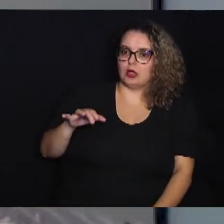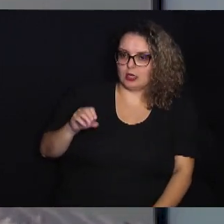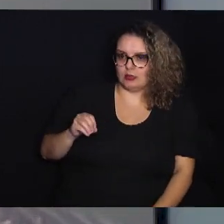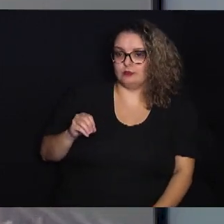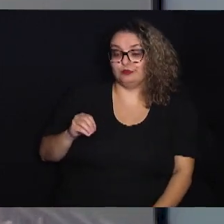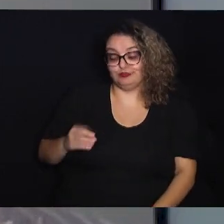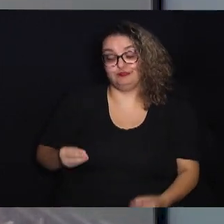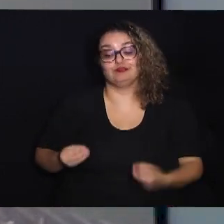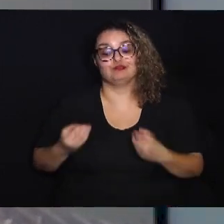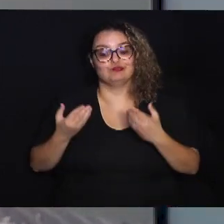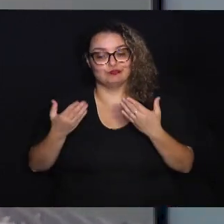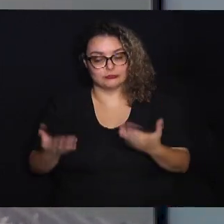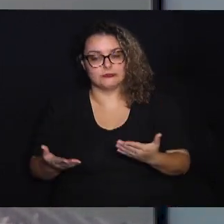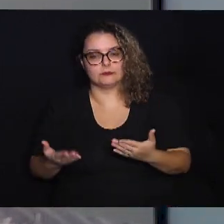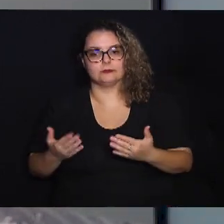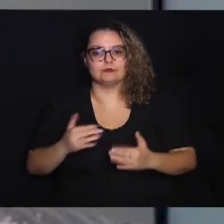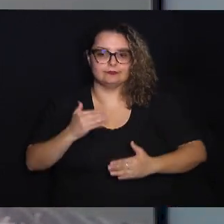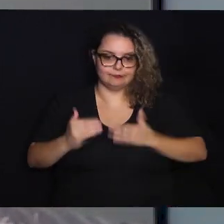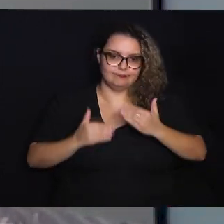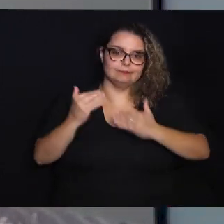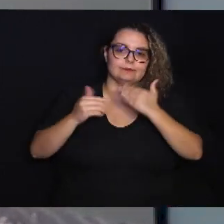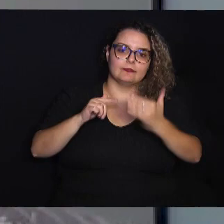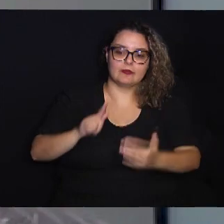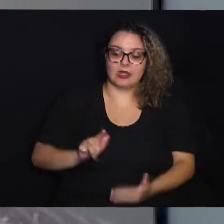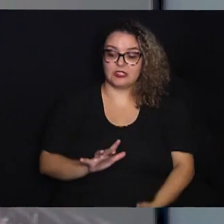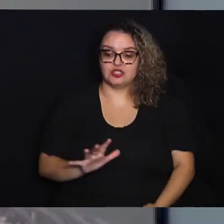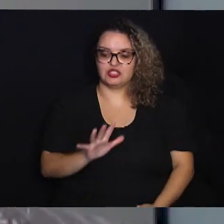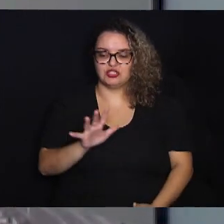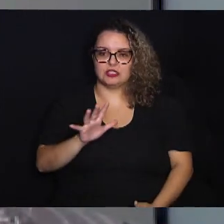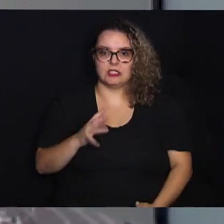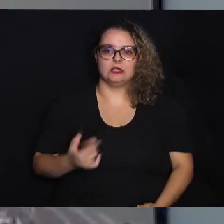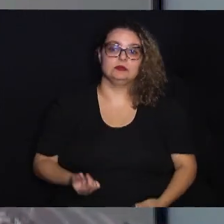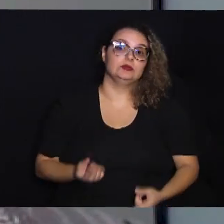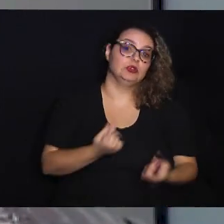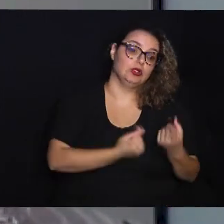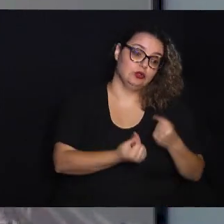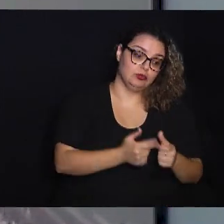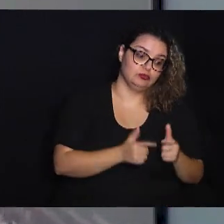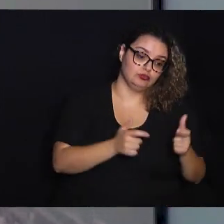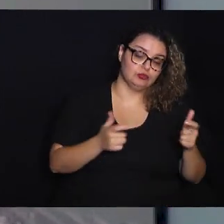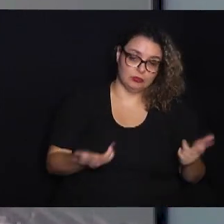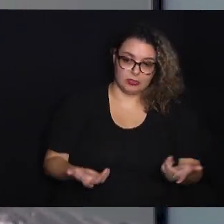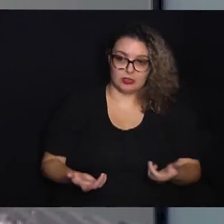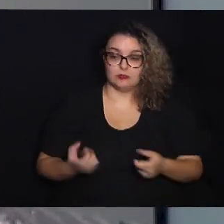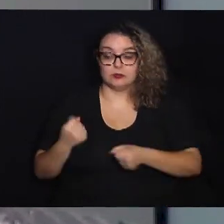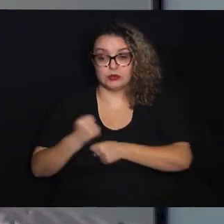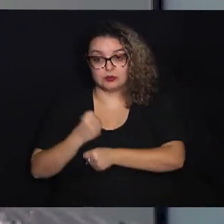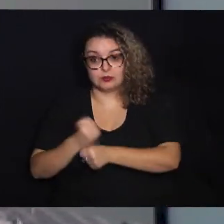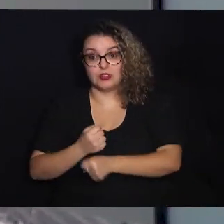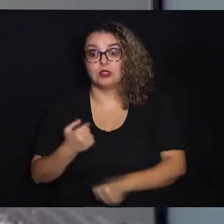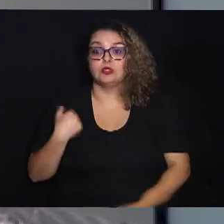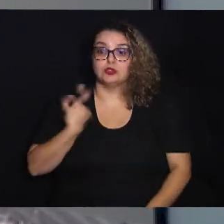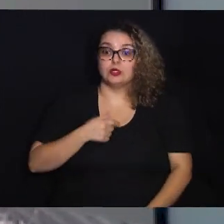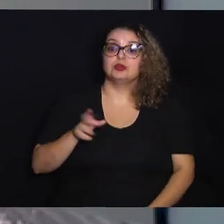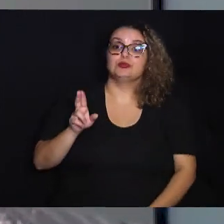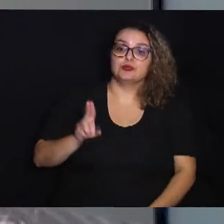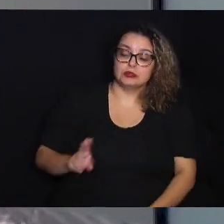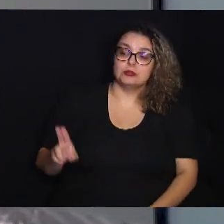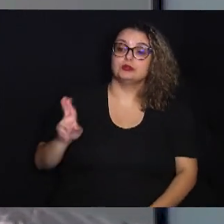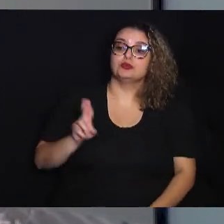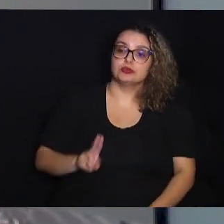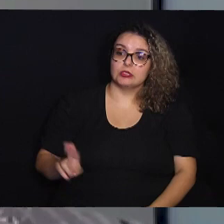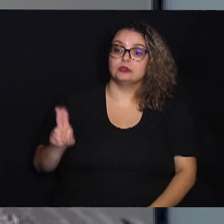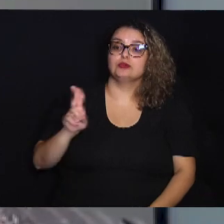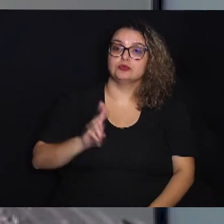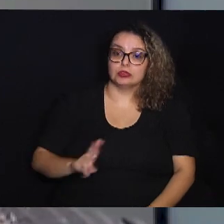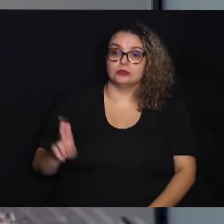vem fazendo e trazendo esse desenvolvimento econômico ao longo dos anos. Então, nós fomos